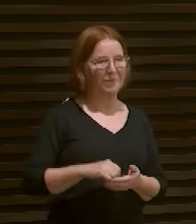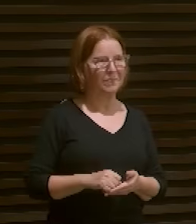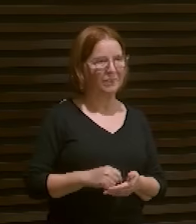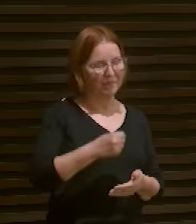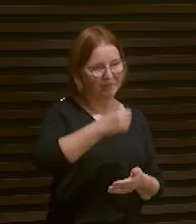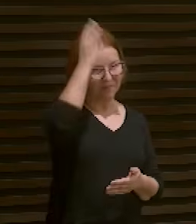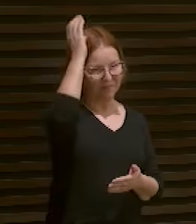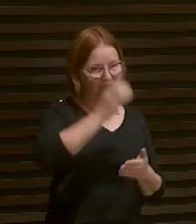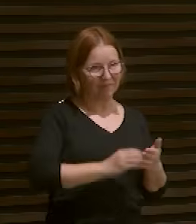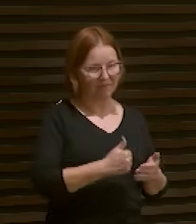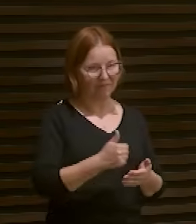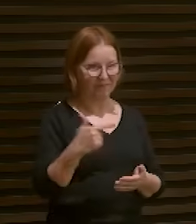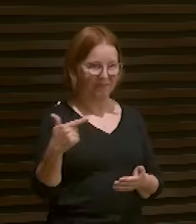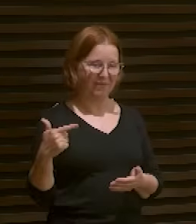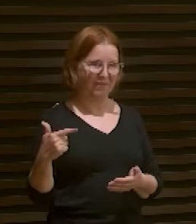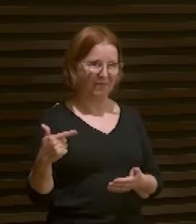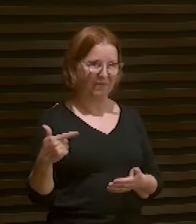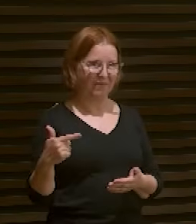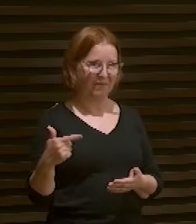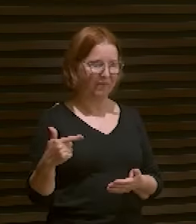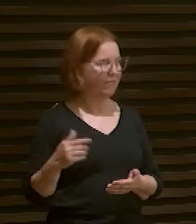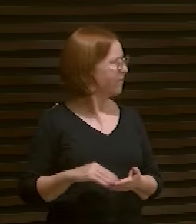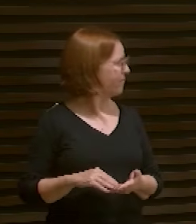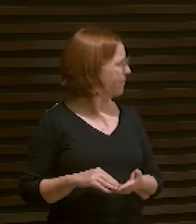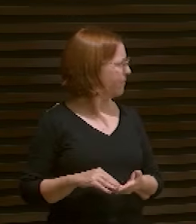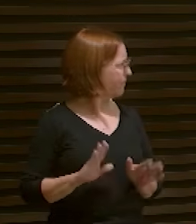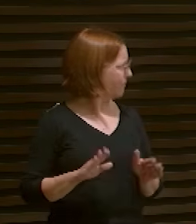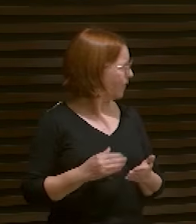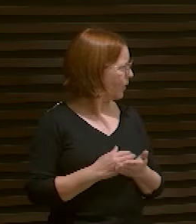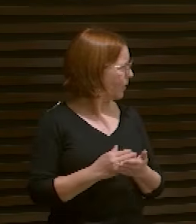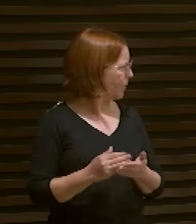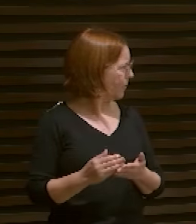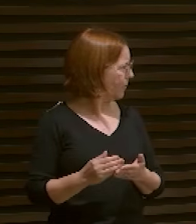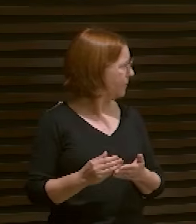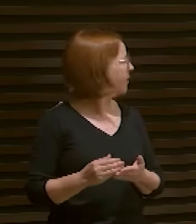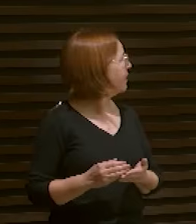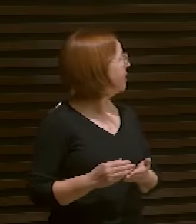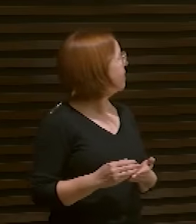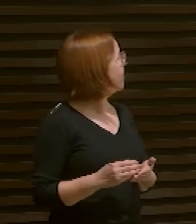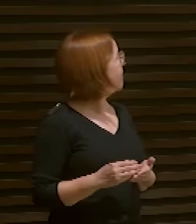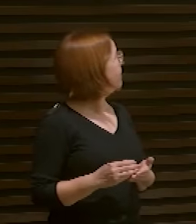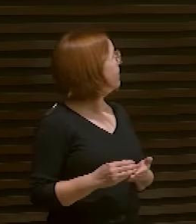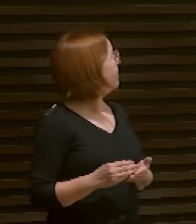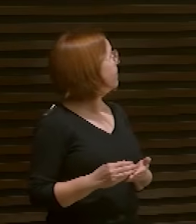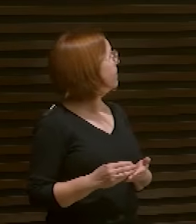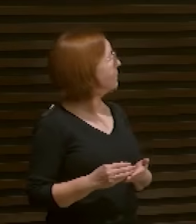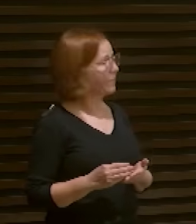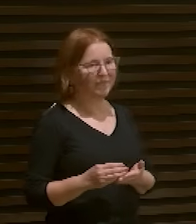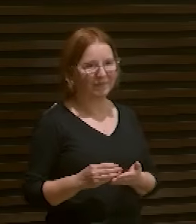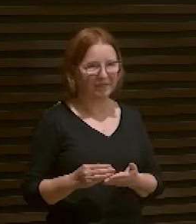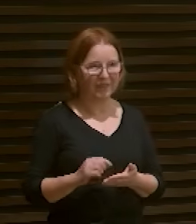12, não é 9, vamos começar no 17, Romanos